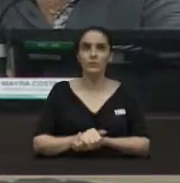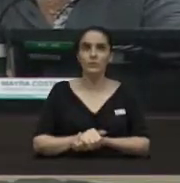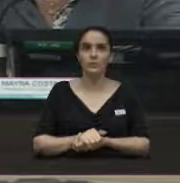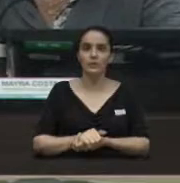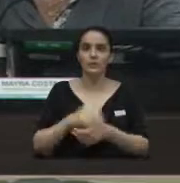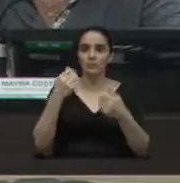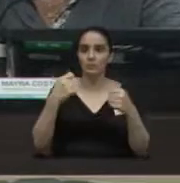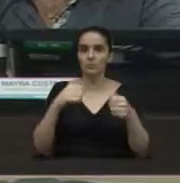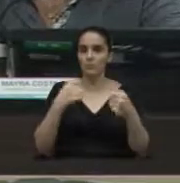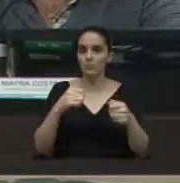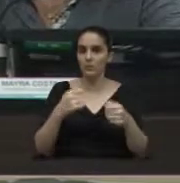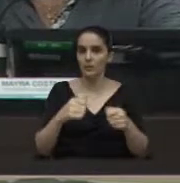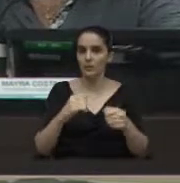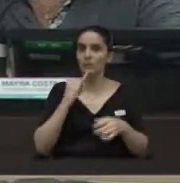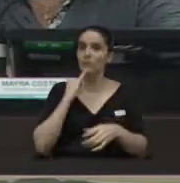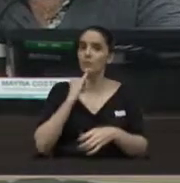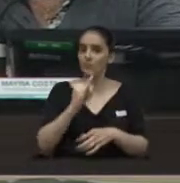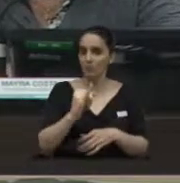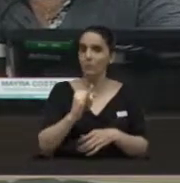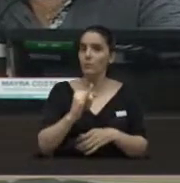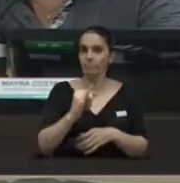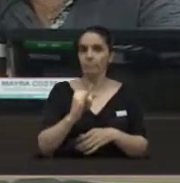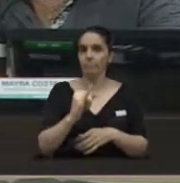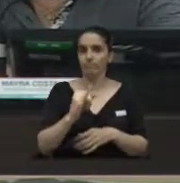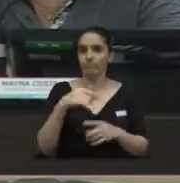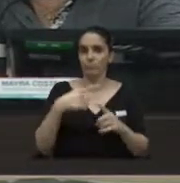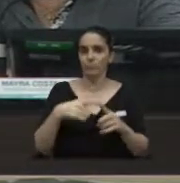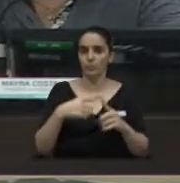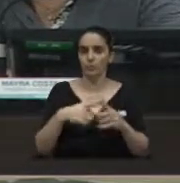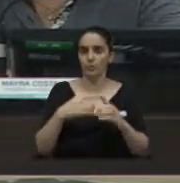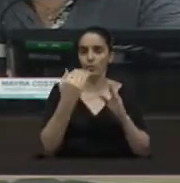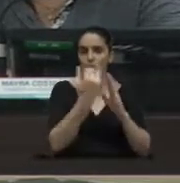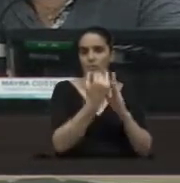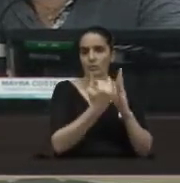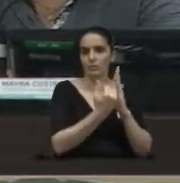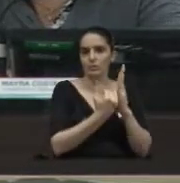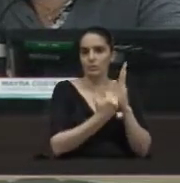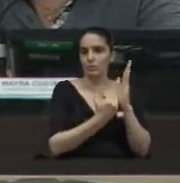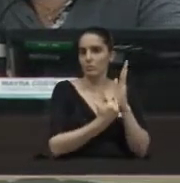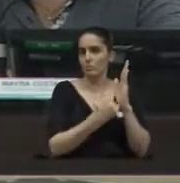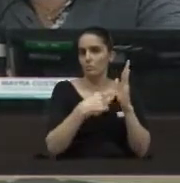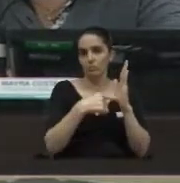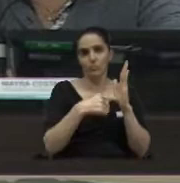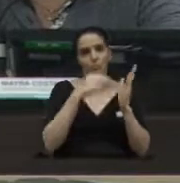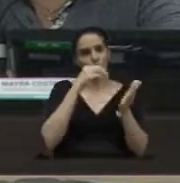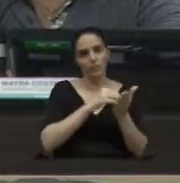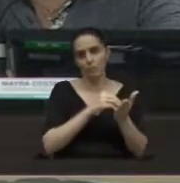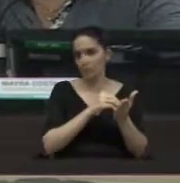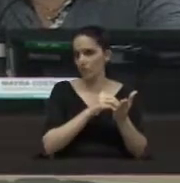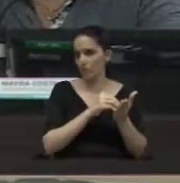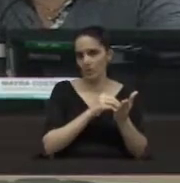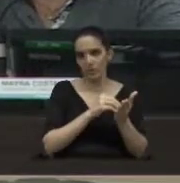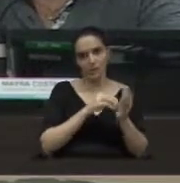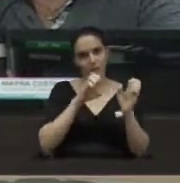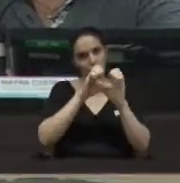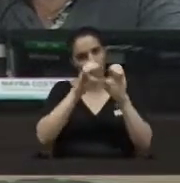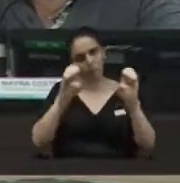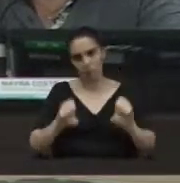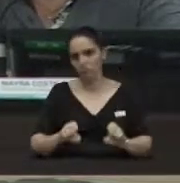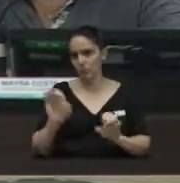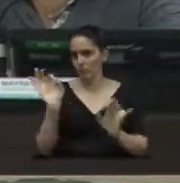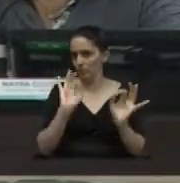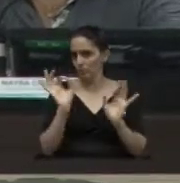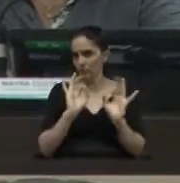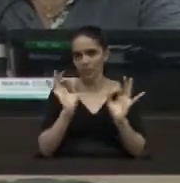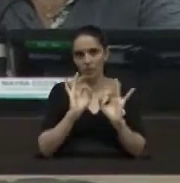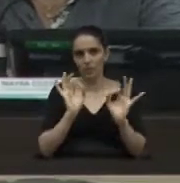precisa ser levado informado, porque o novo cadastramento não está validado no sistema. Não está validado.